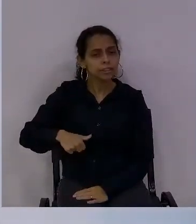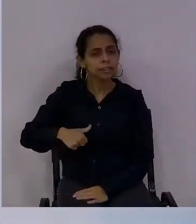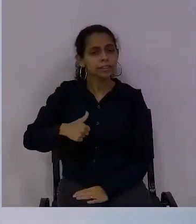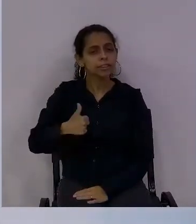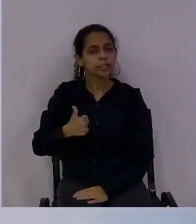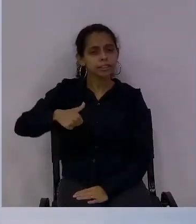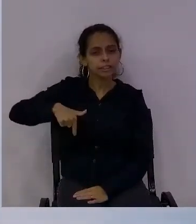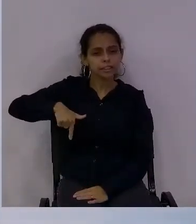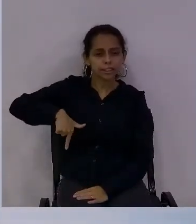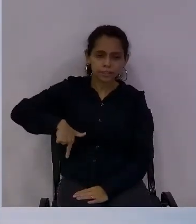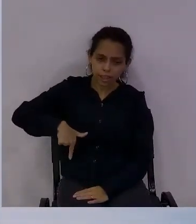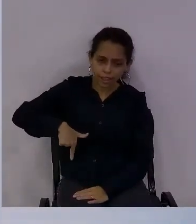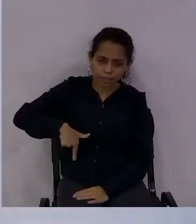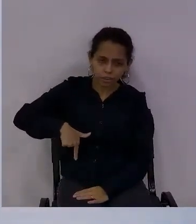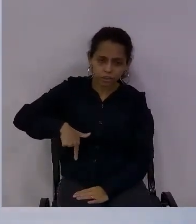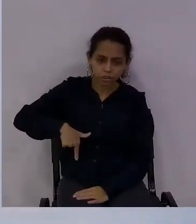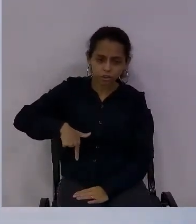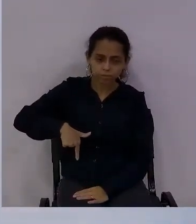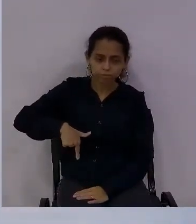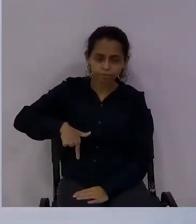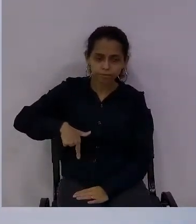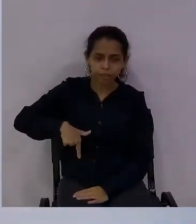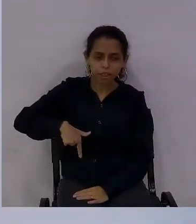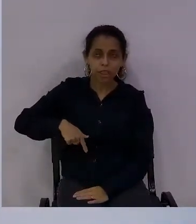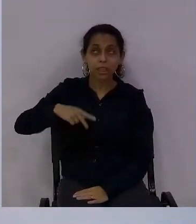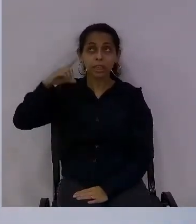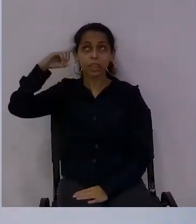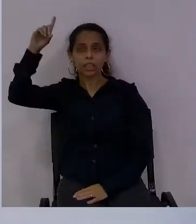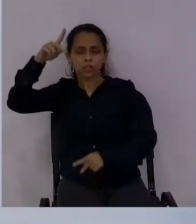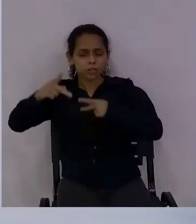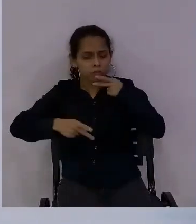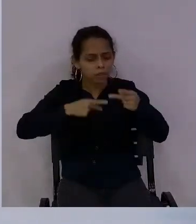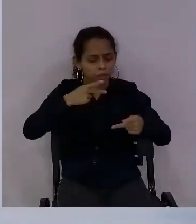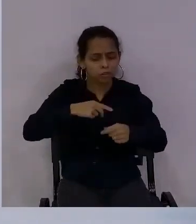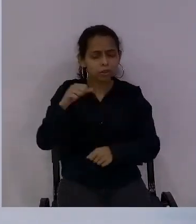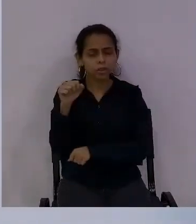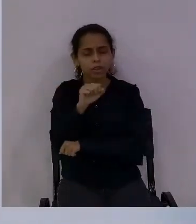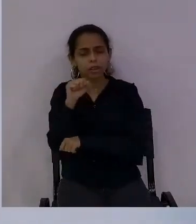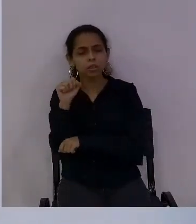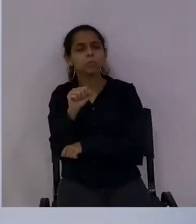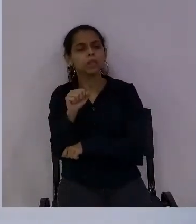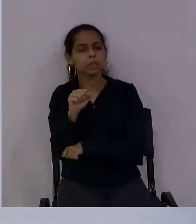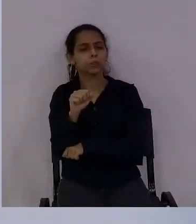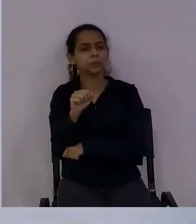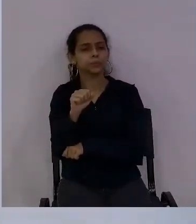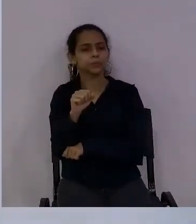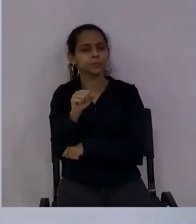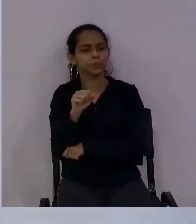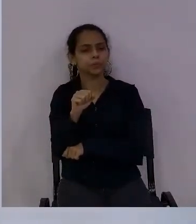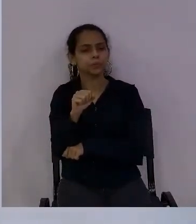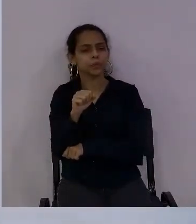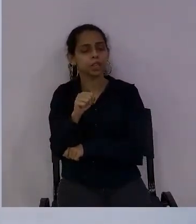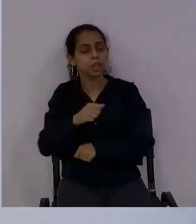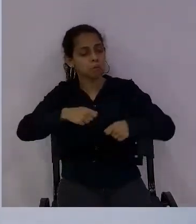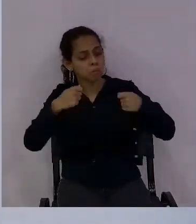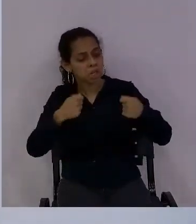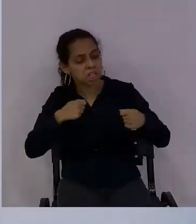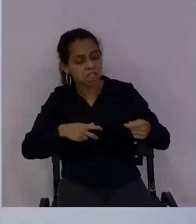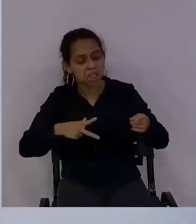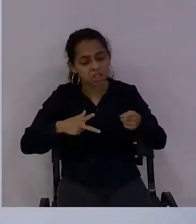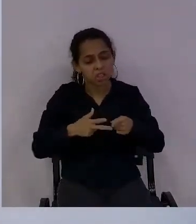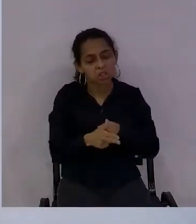em aliança, em acordo com Abraão e a sua família, o Senhor então coloca a circuncisão como esta marca